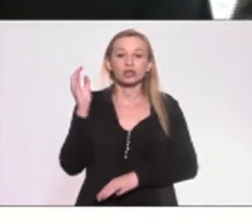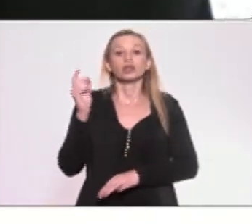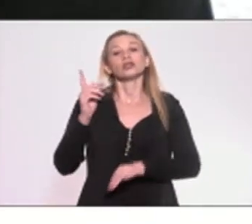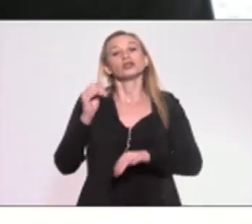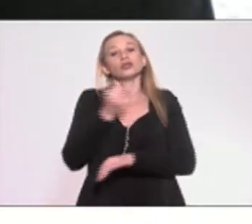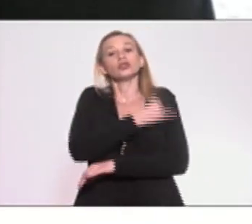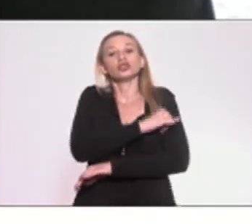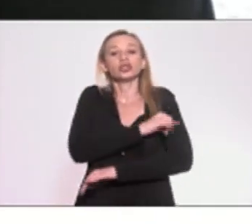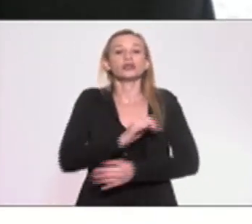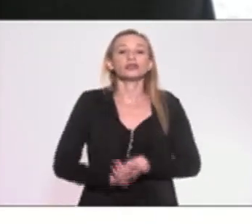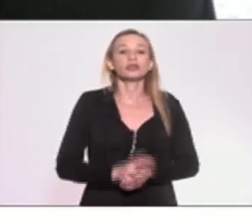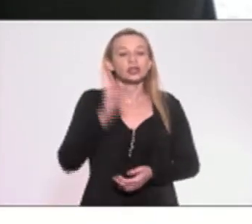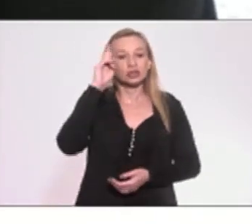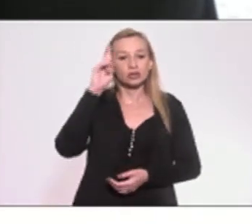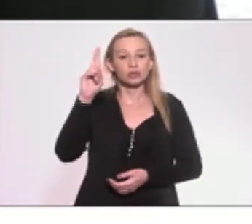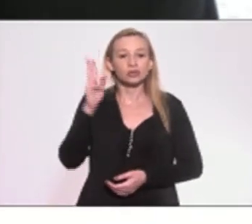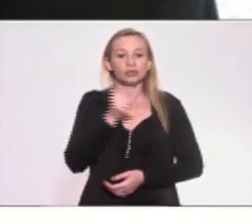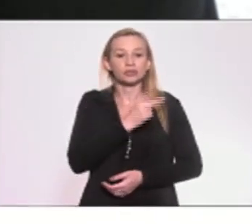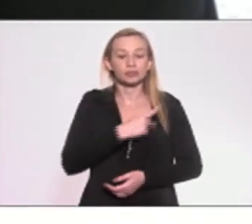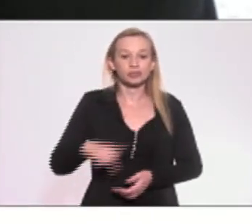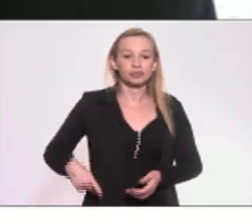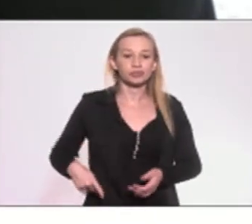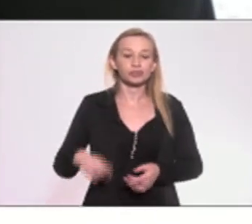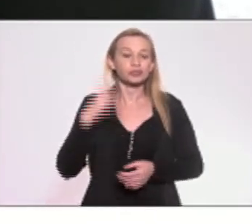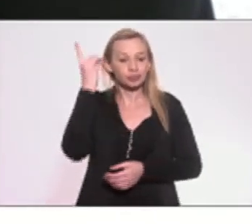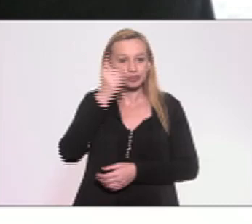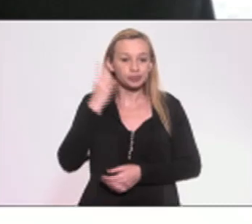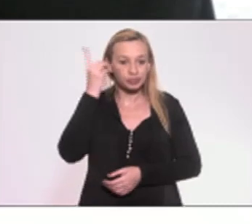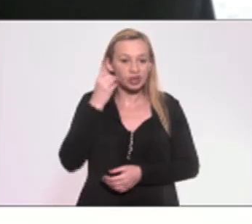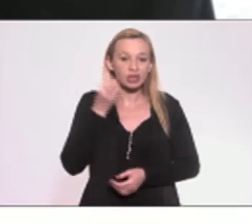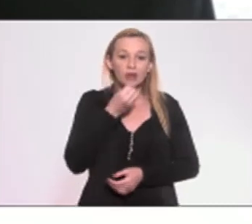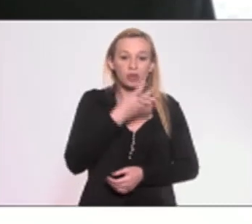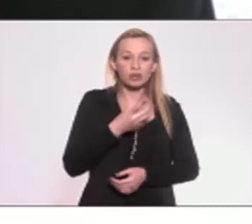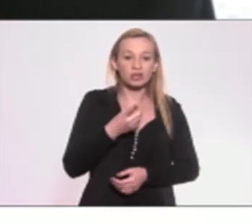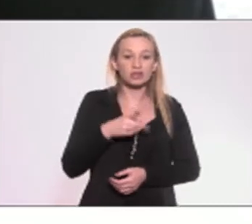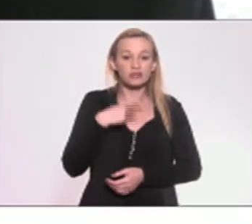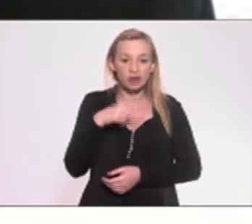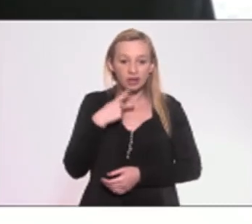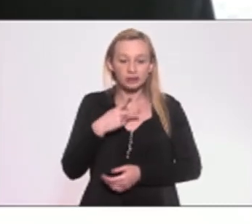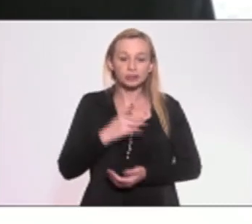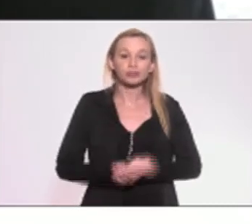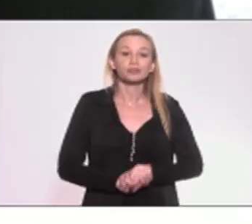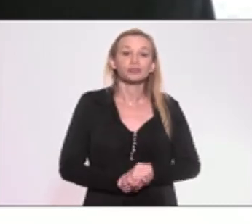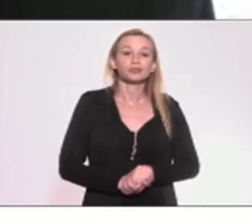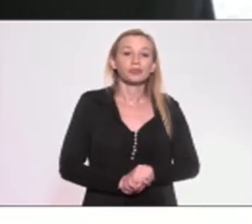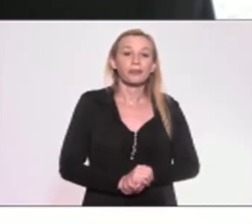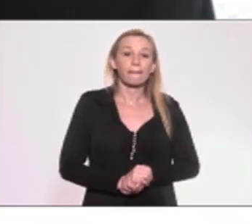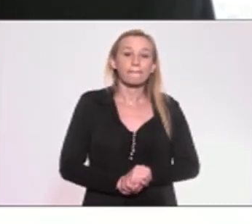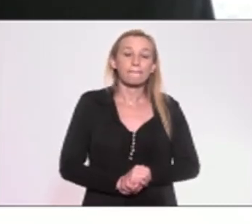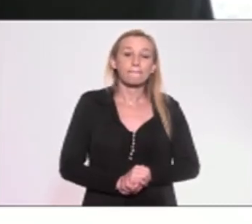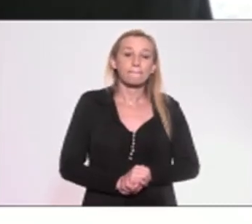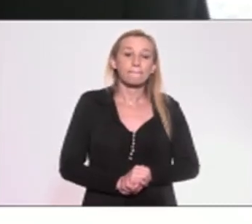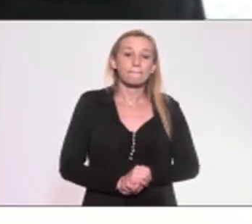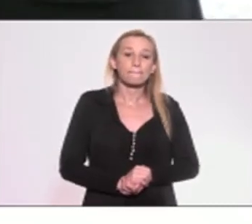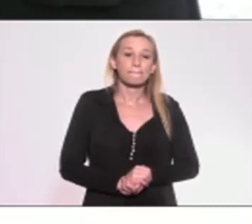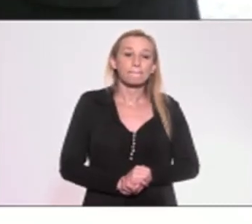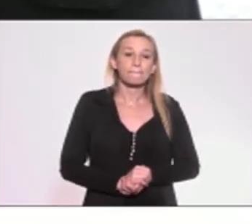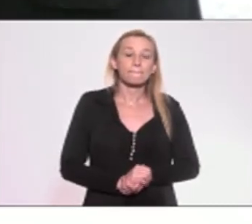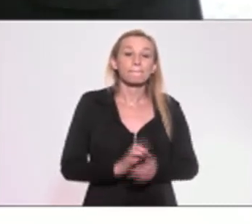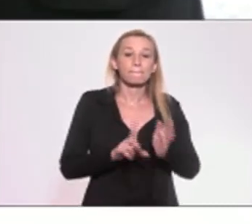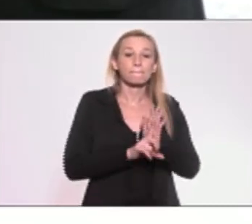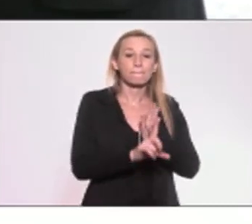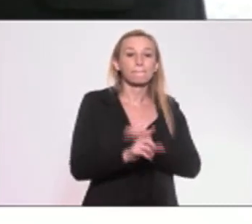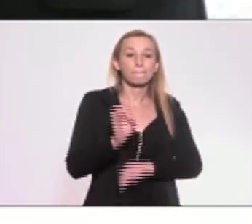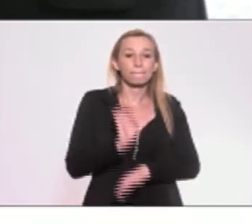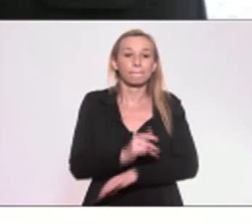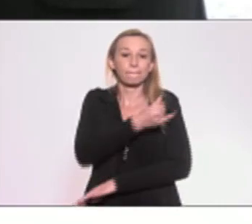senhores deputados, é bom que se diga e ratificar que a Assembleia Legislativa do Estado do